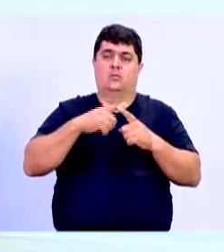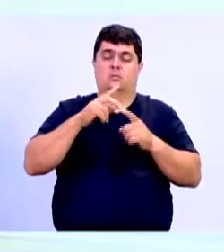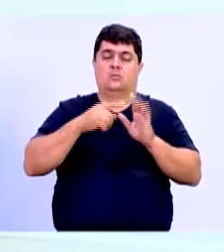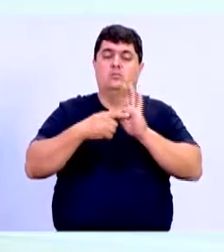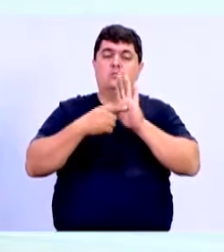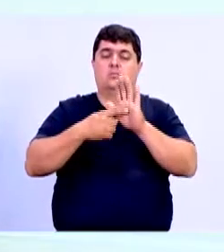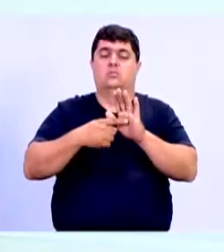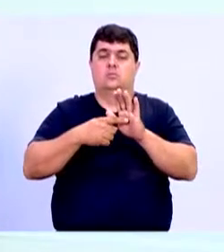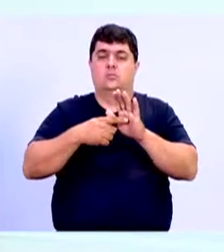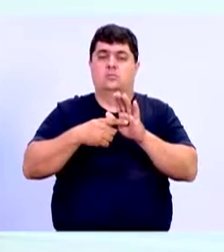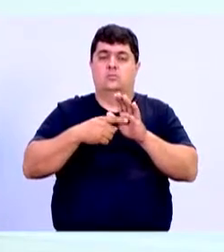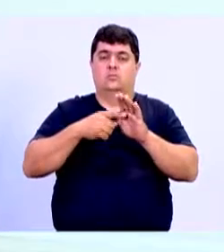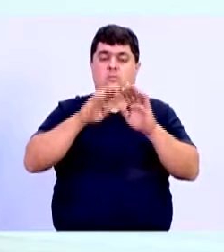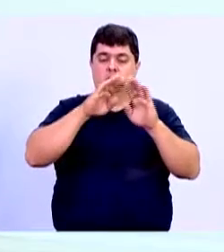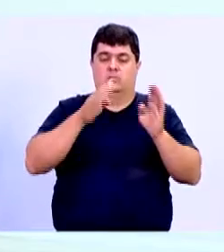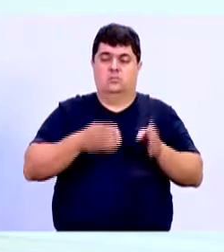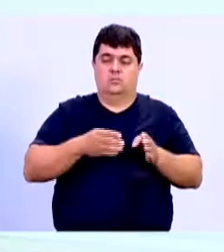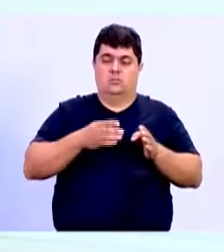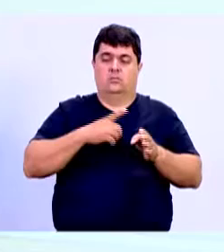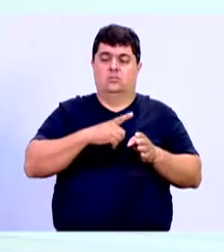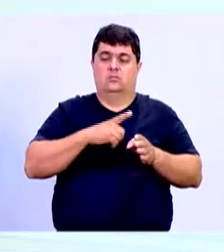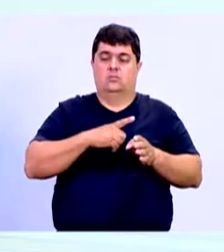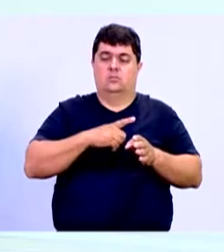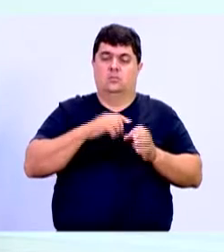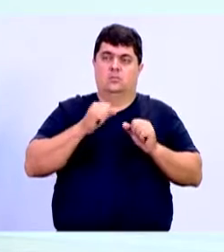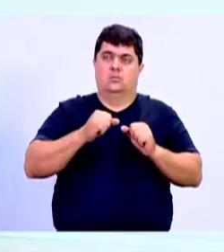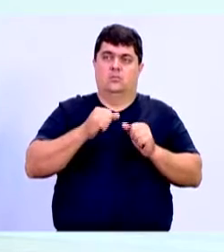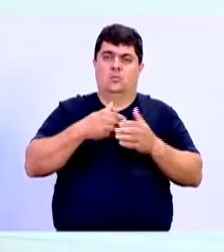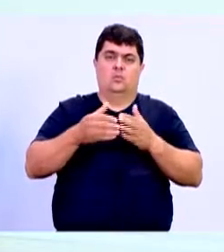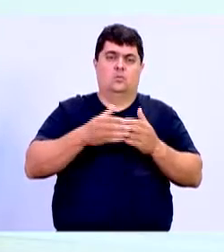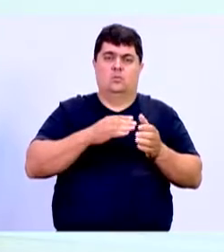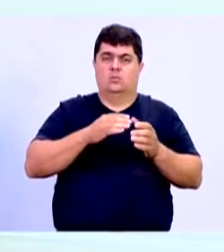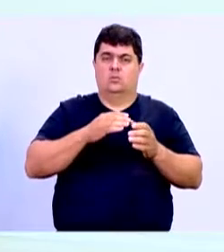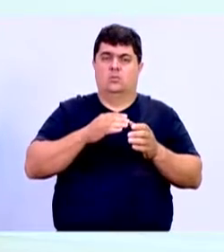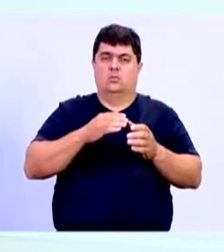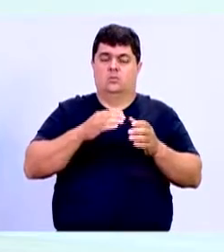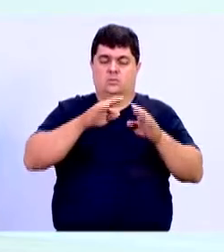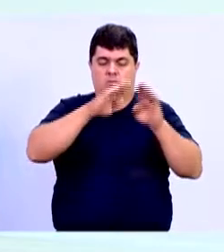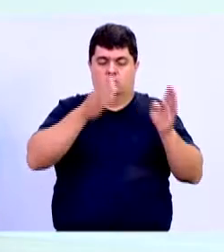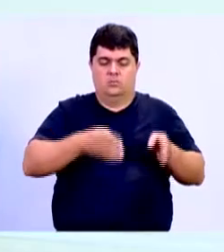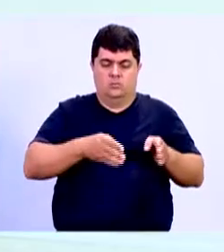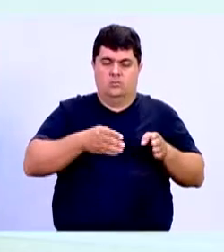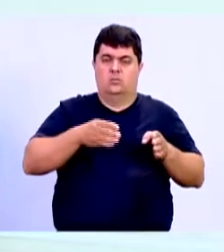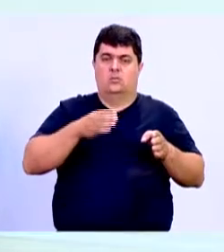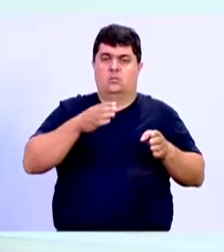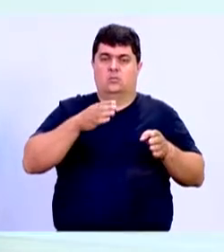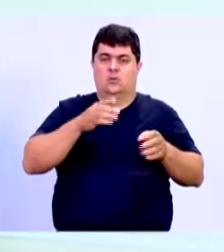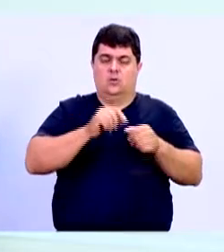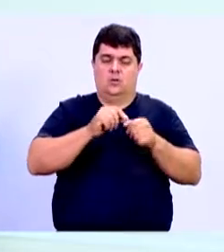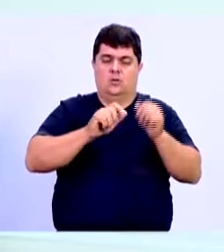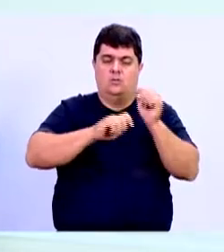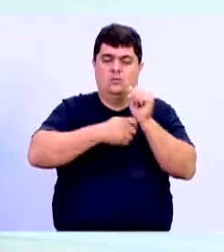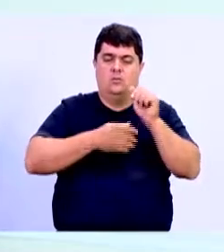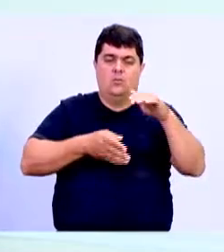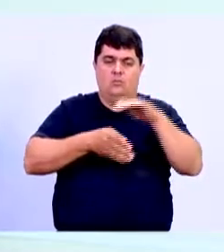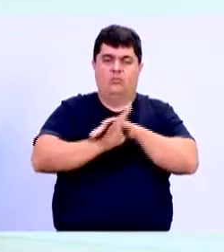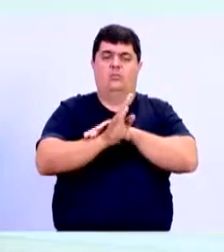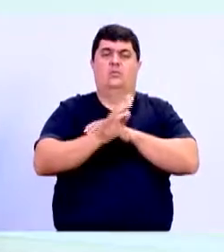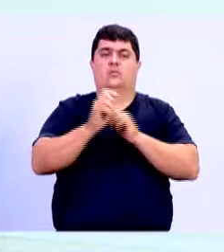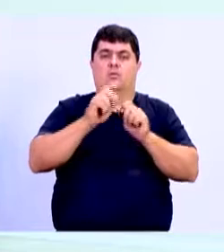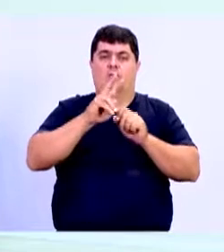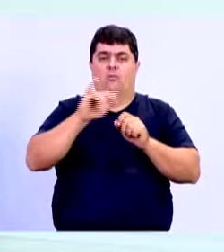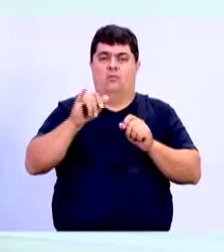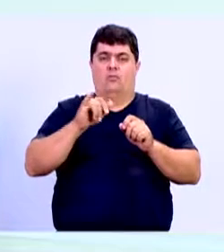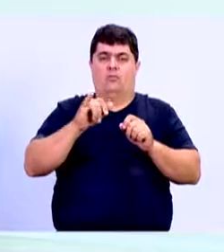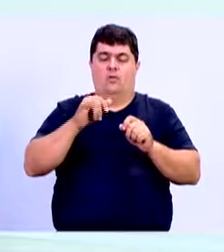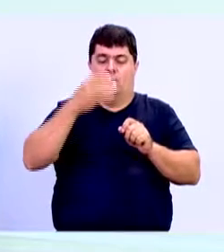máquina do usuário no momento que ele loga, né, então ele pode, em qualquer máquina que ele logar da rede do tribunal, no mesmo momento vai baixar